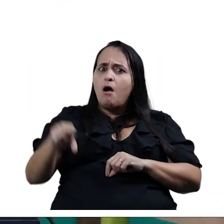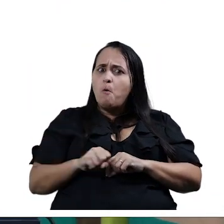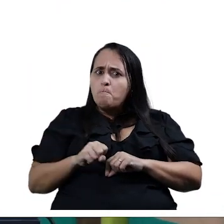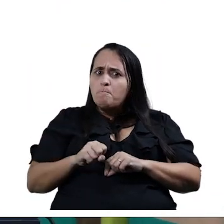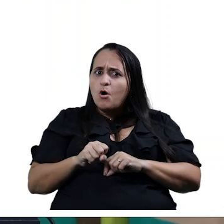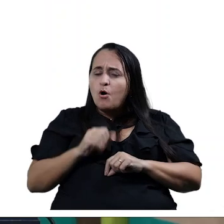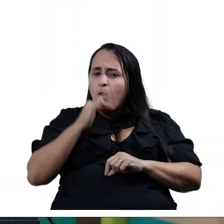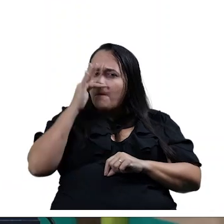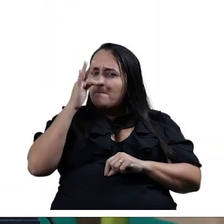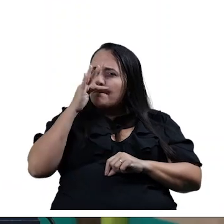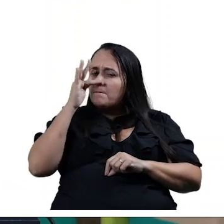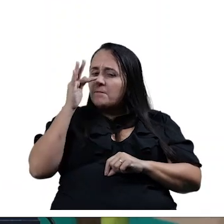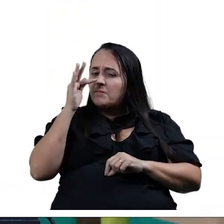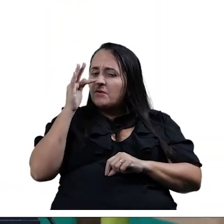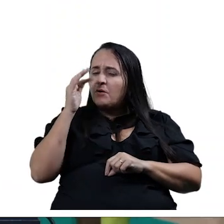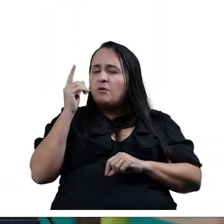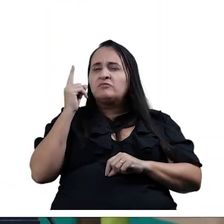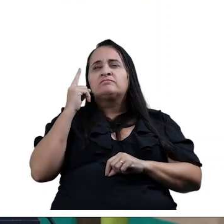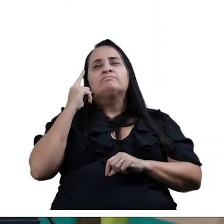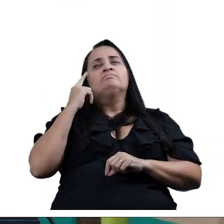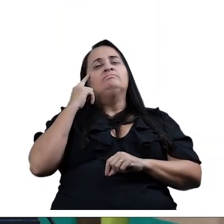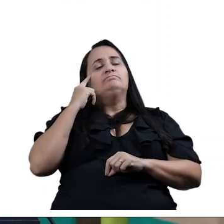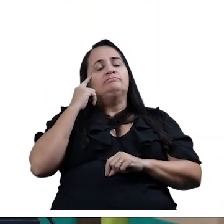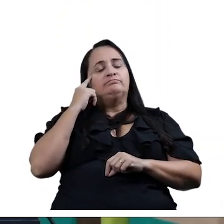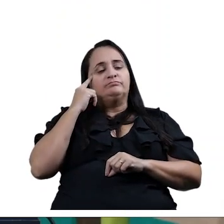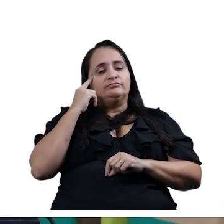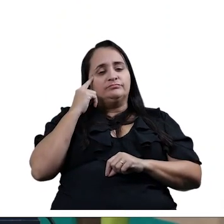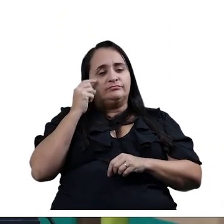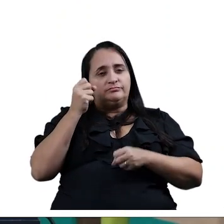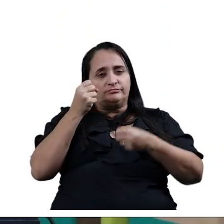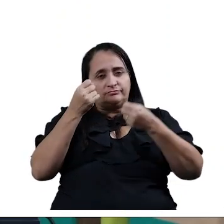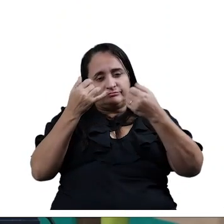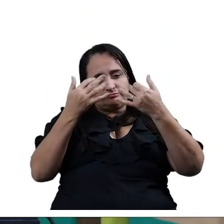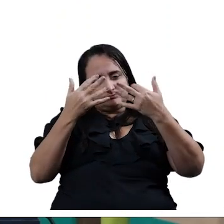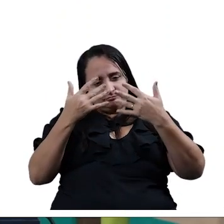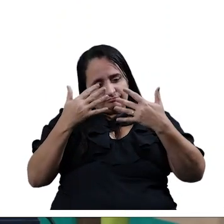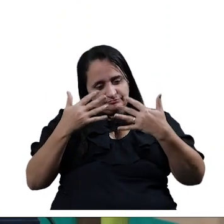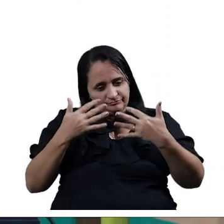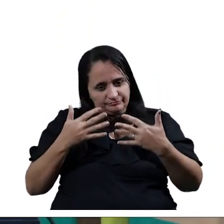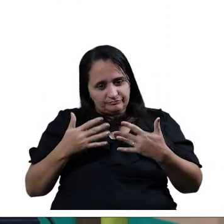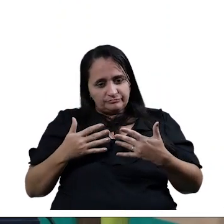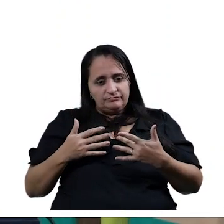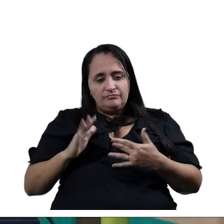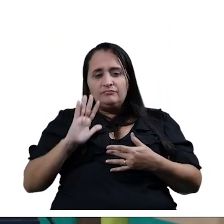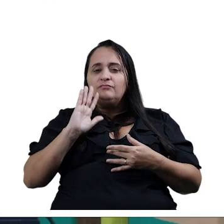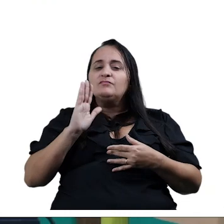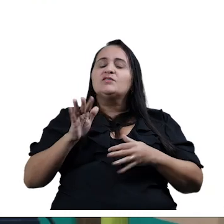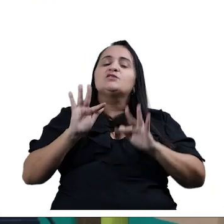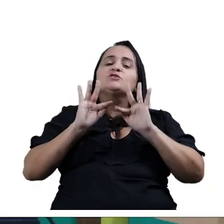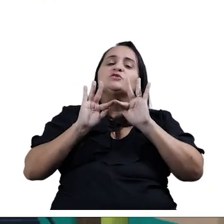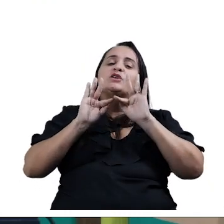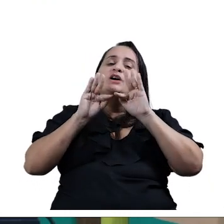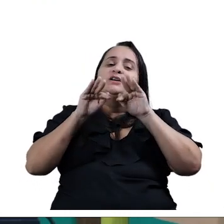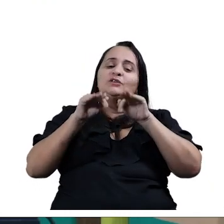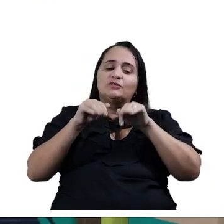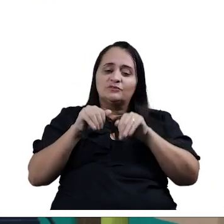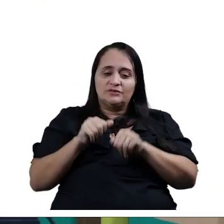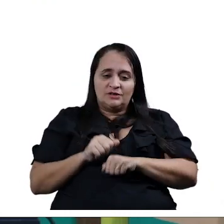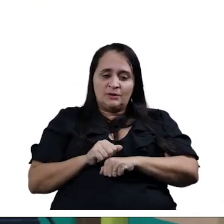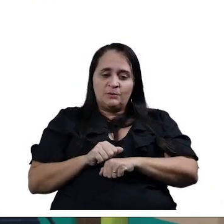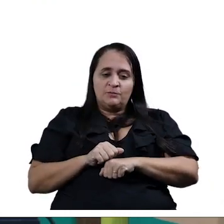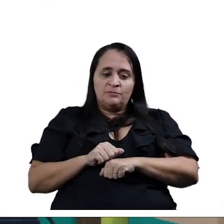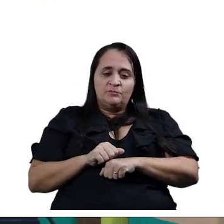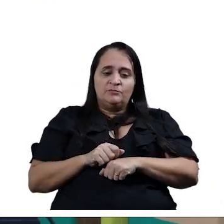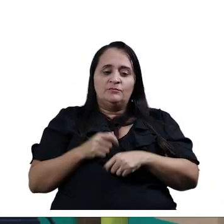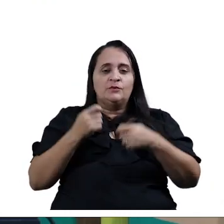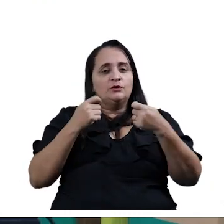dessas flores, né? Então, observe. Como a conversa sobre flor a gente viu que já está no finalzinho do texto, a